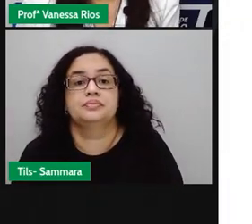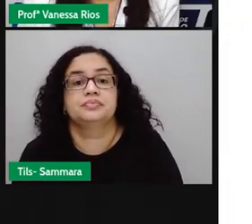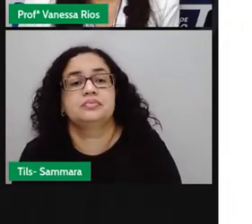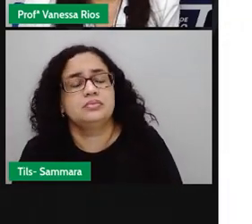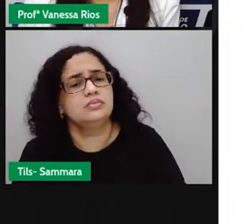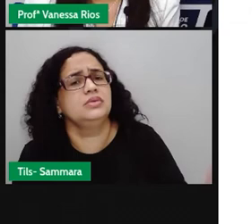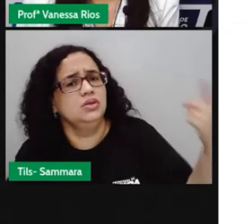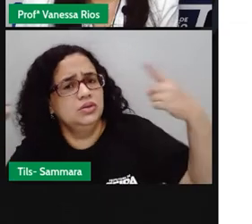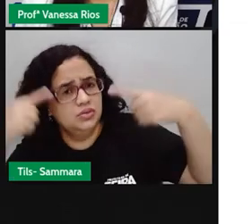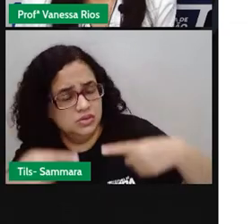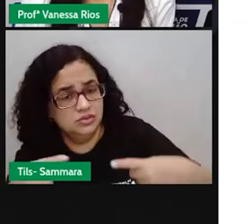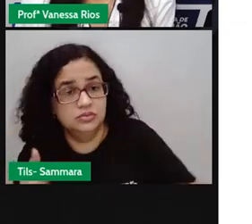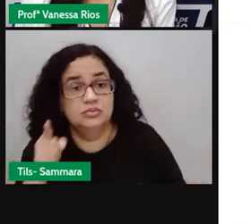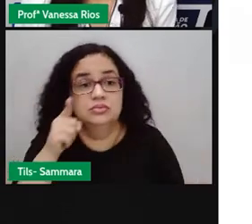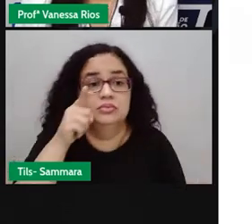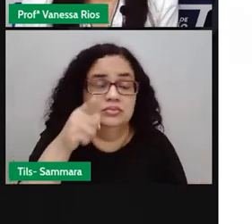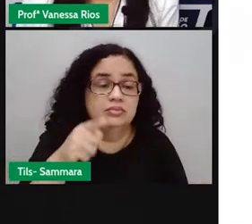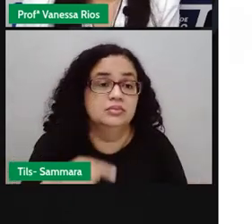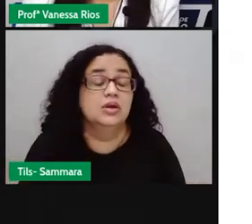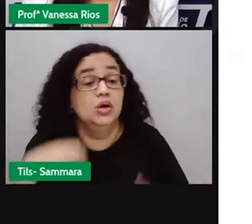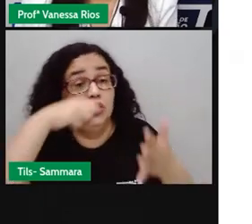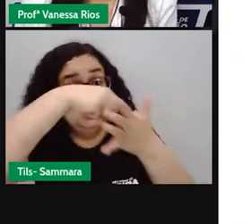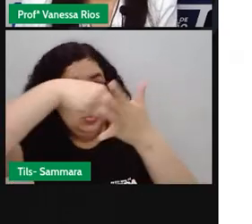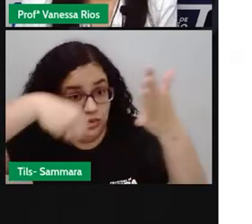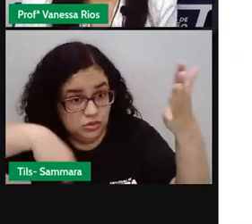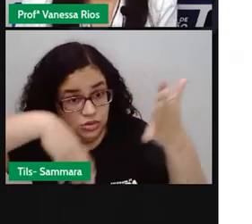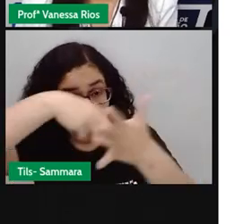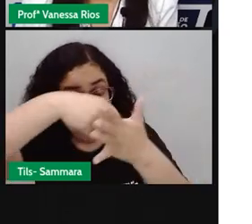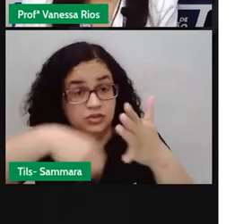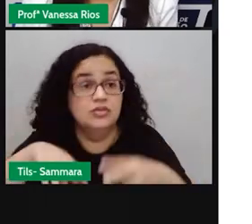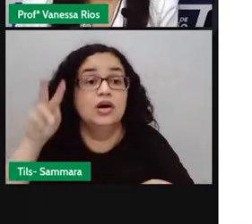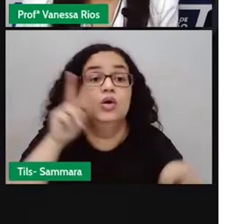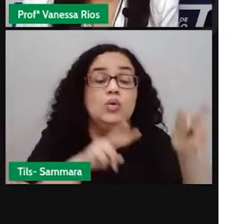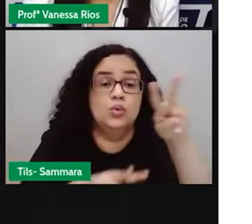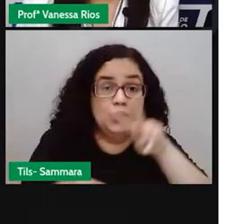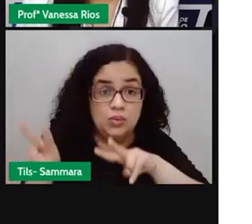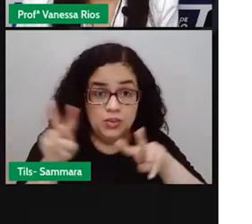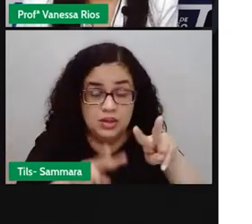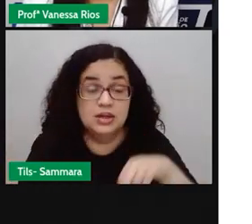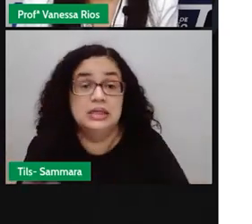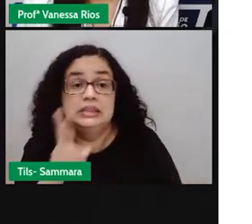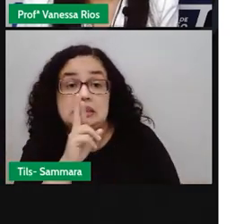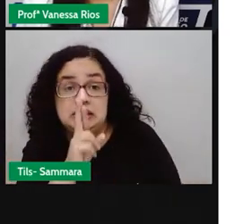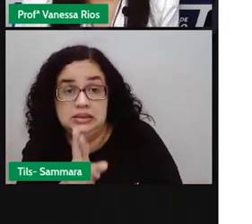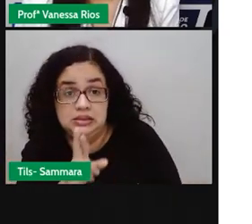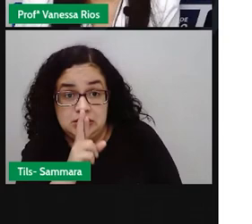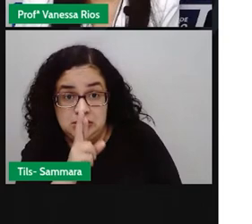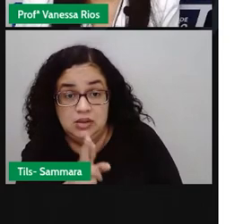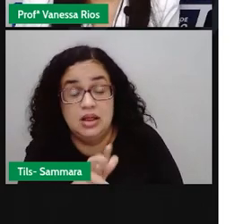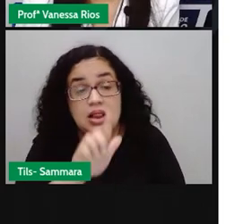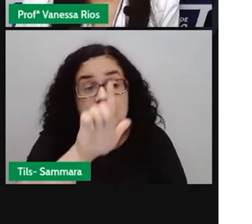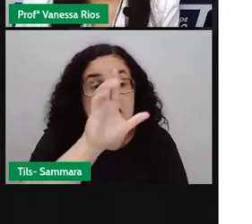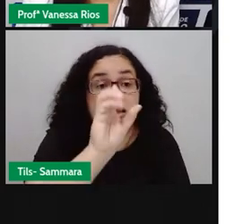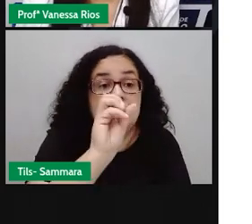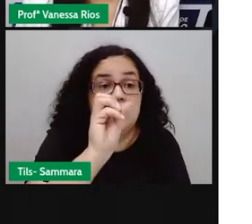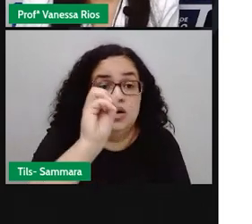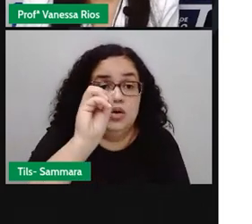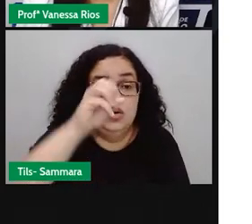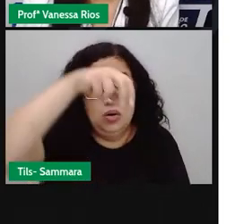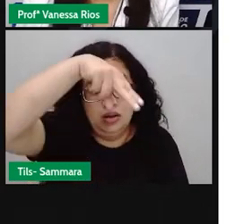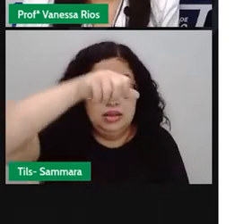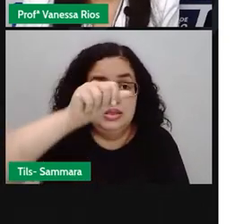E aí tem um desafio, né, uma atividade aí para a gente observar e tentar responder. Leonardo